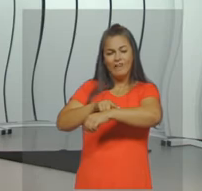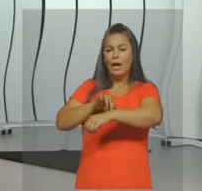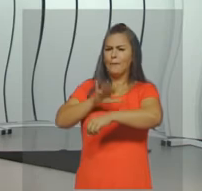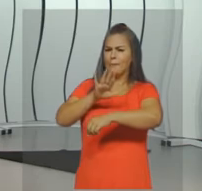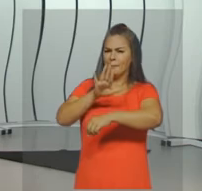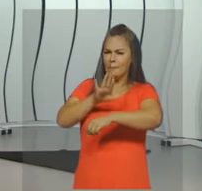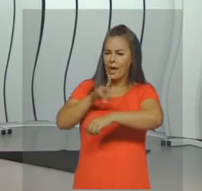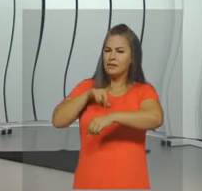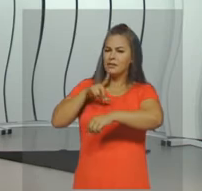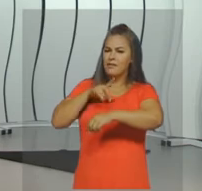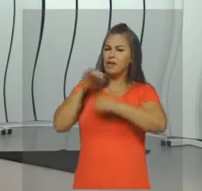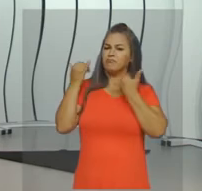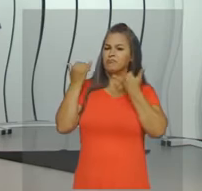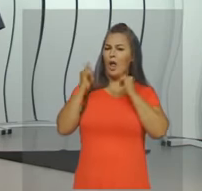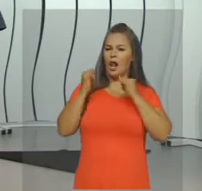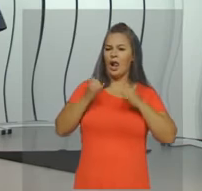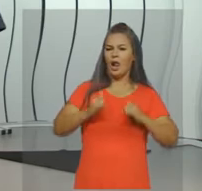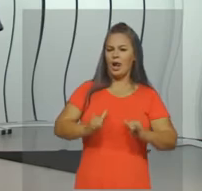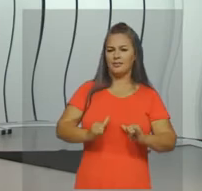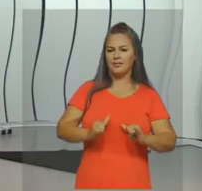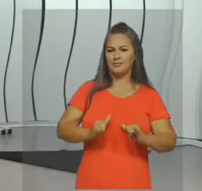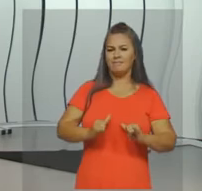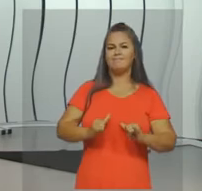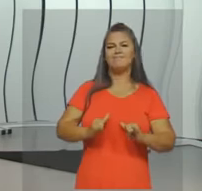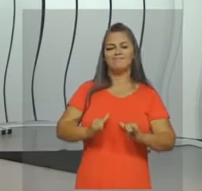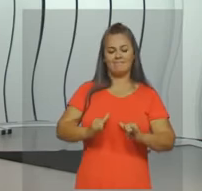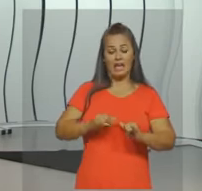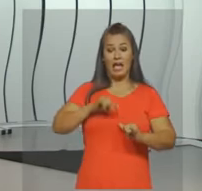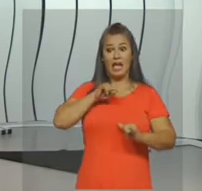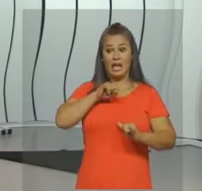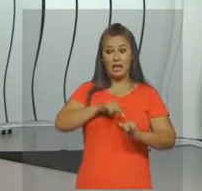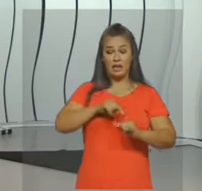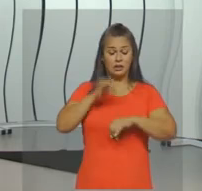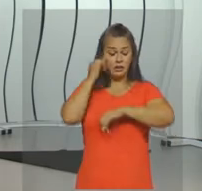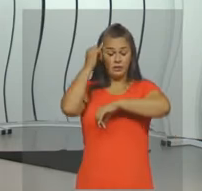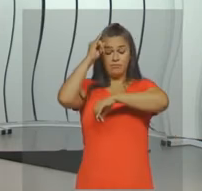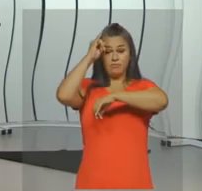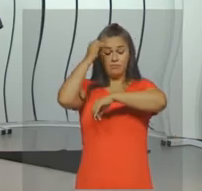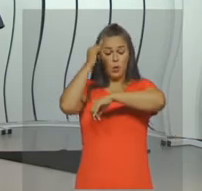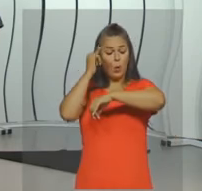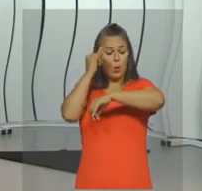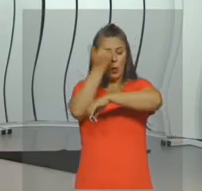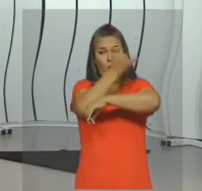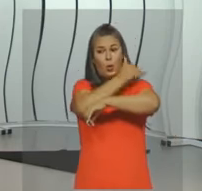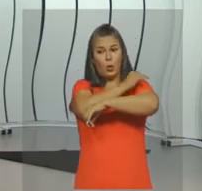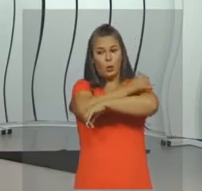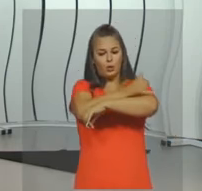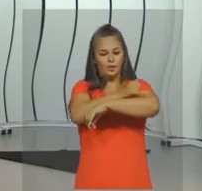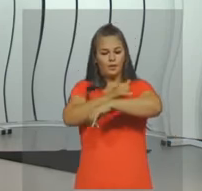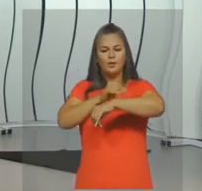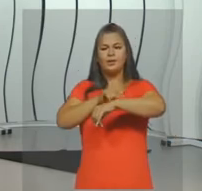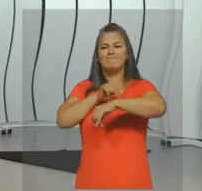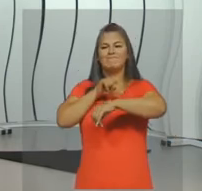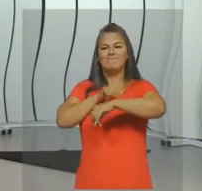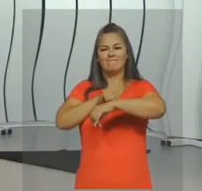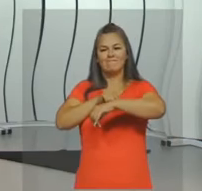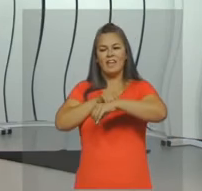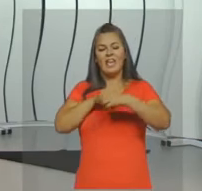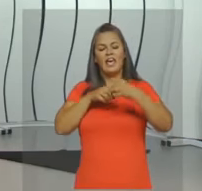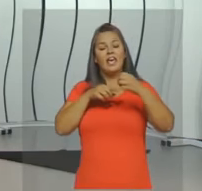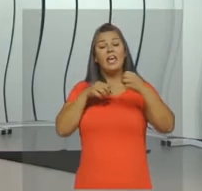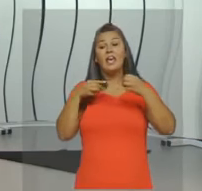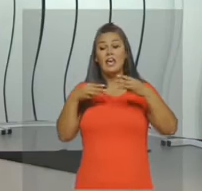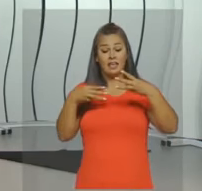uma corrente elétrica. E o que essa corrente elétrica faz? Né? Ela vai ali modificar a célula,